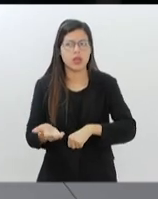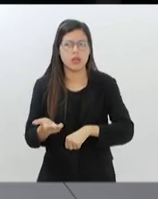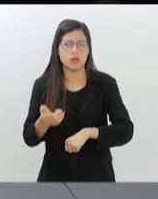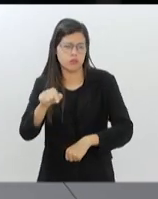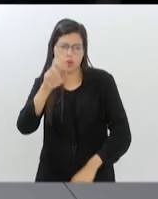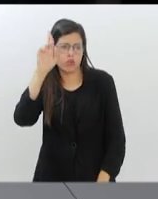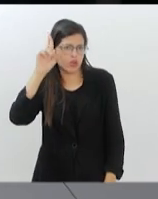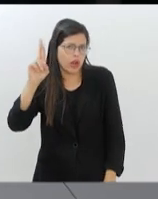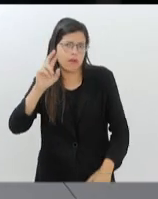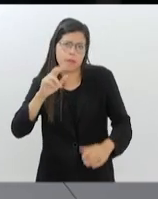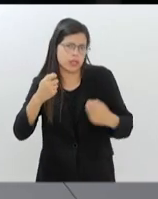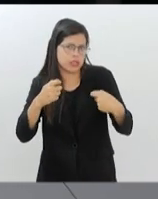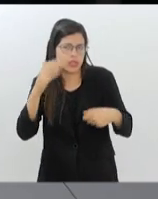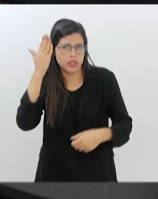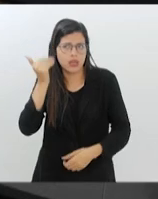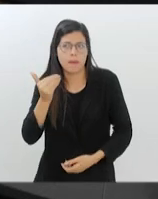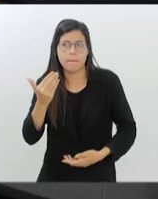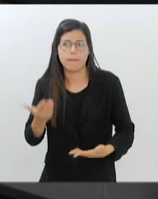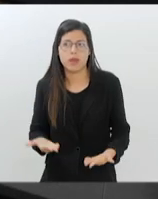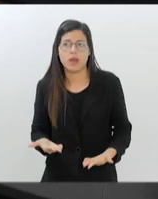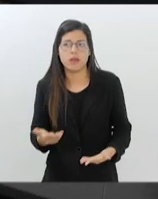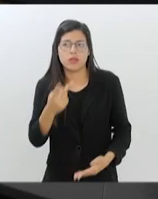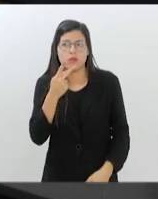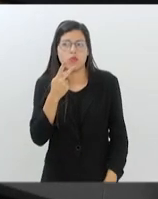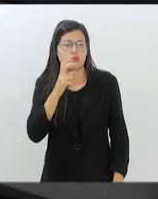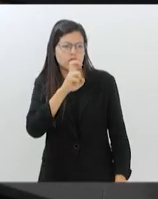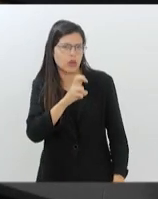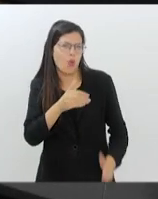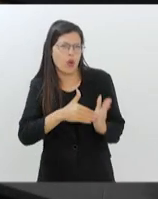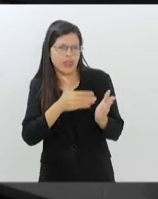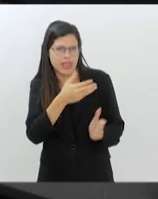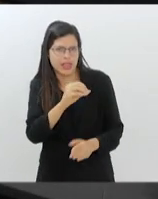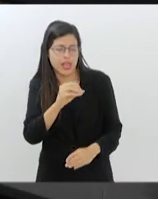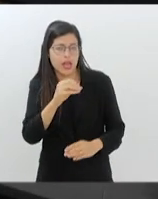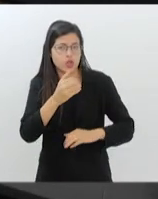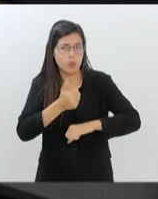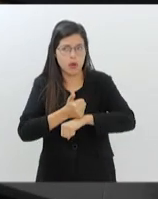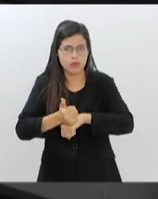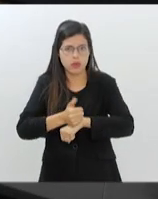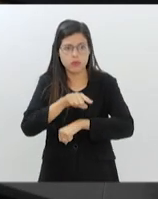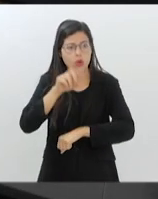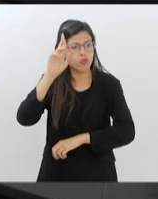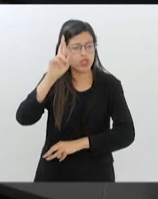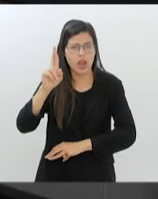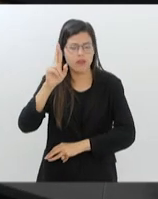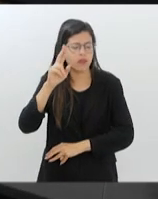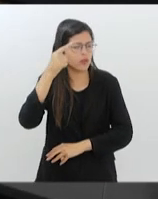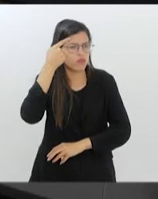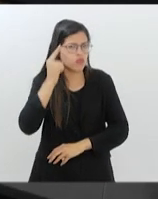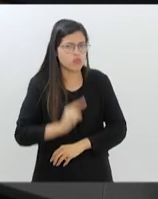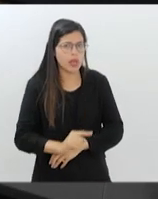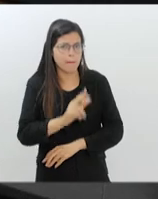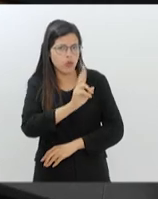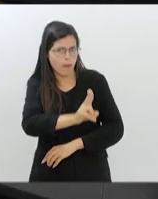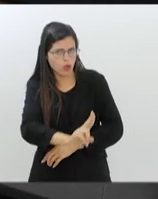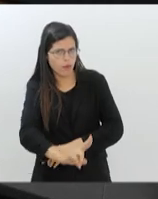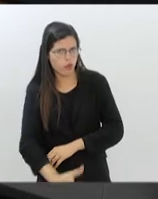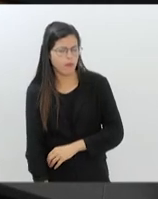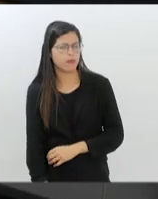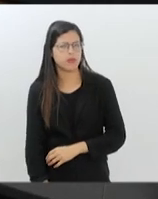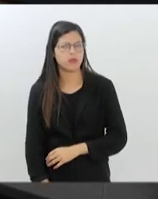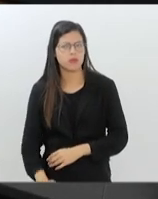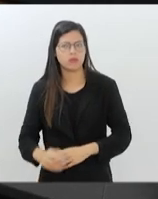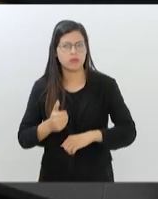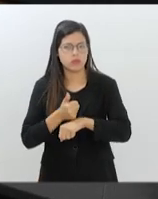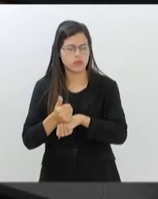posso apresentar aqui a comissão Senor falou que são cin ou 10 profissionais o senhor é o chefe dele o senhor não sabe elencar esses cinco ou 10 profissionais a aos quais o